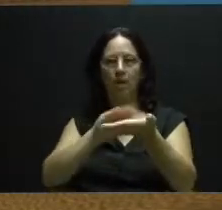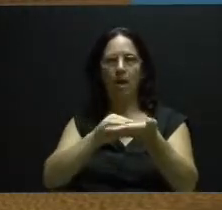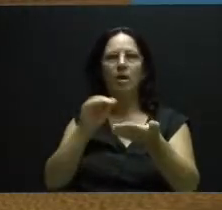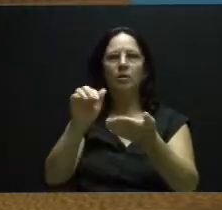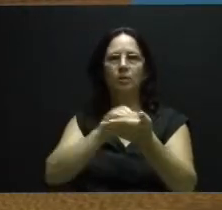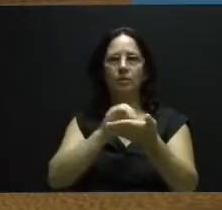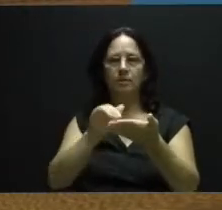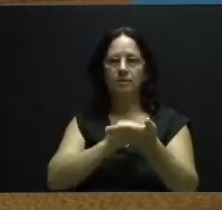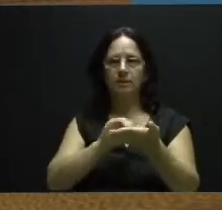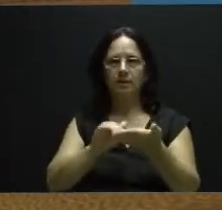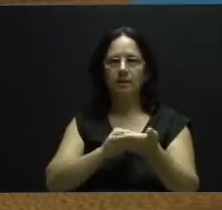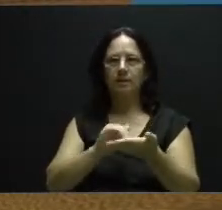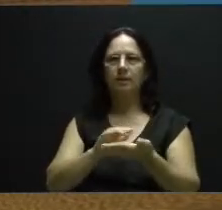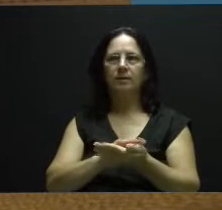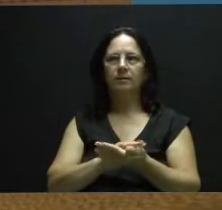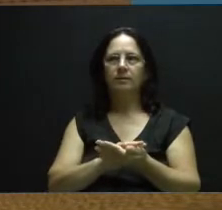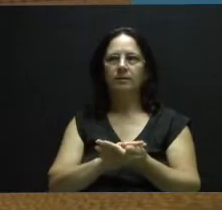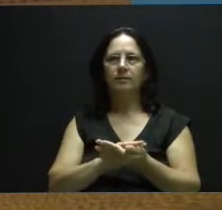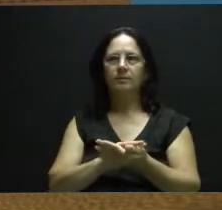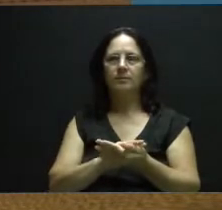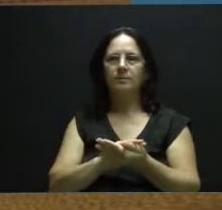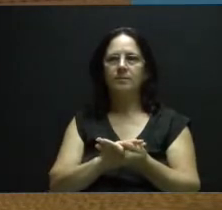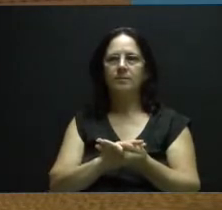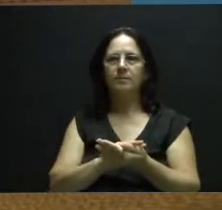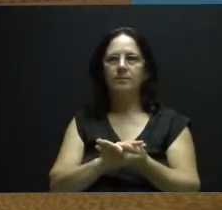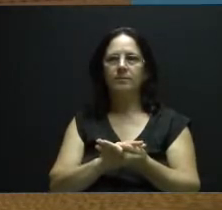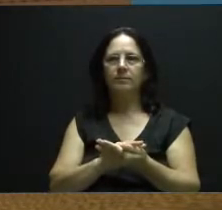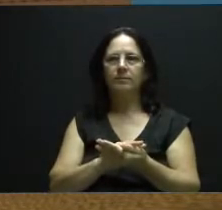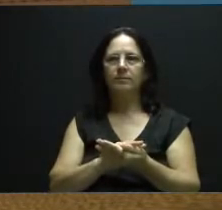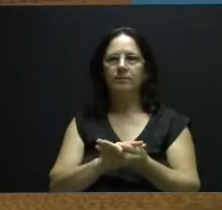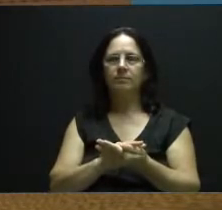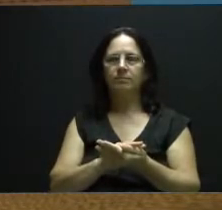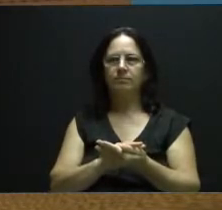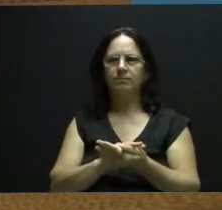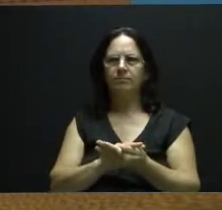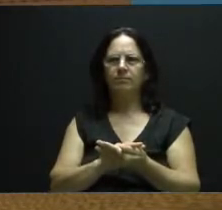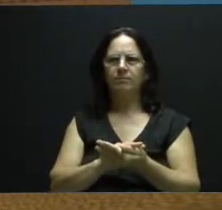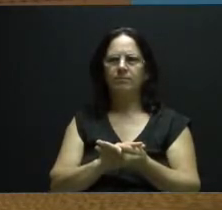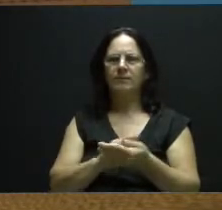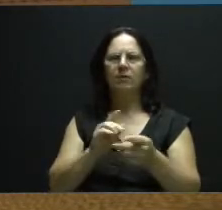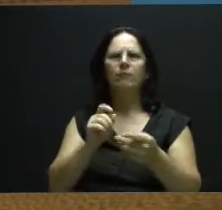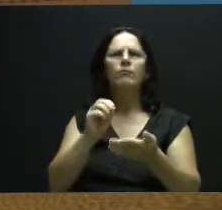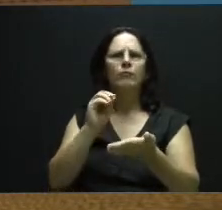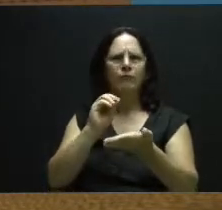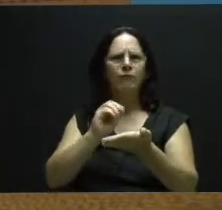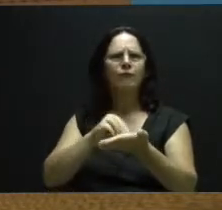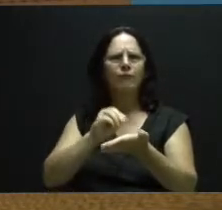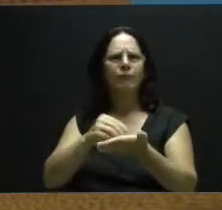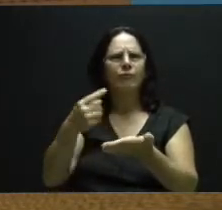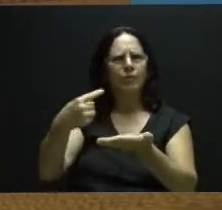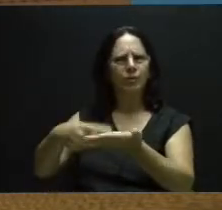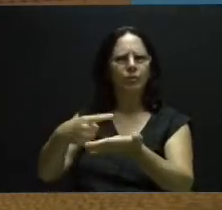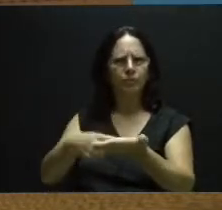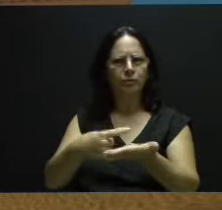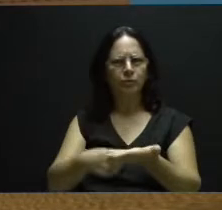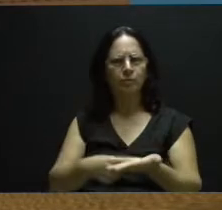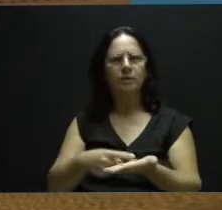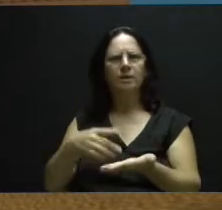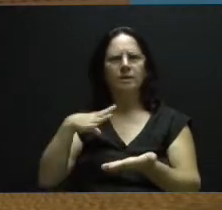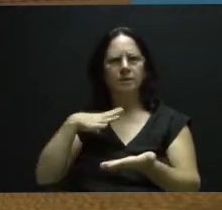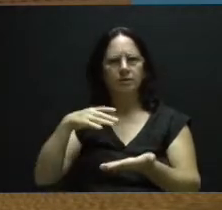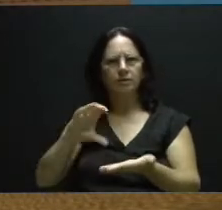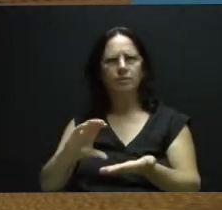pela talvez não quis usar essa palavra mas eu vou usar incompetência de fazer manutenção na nossa